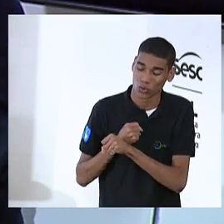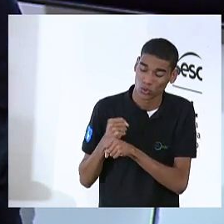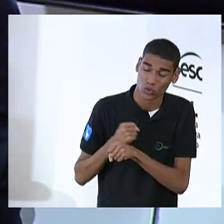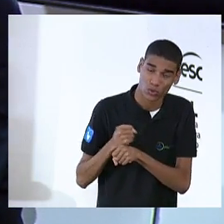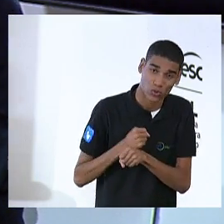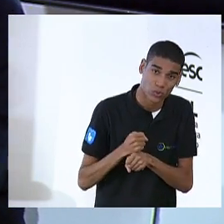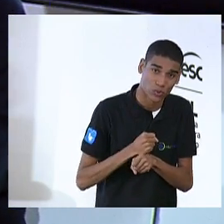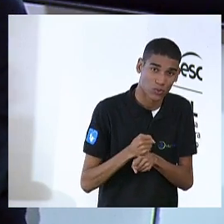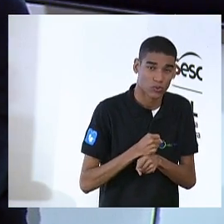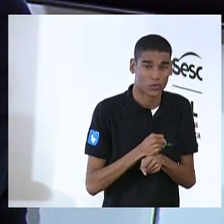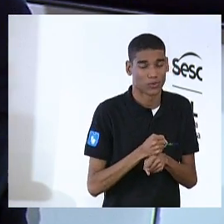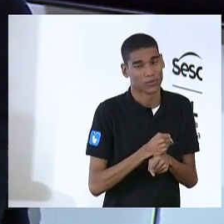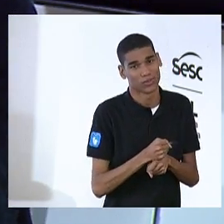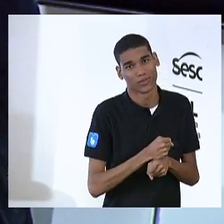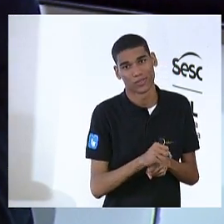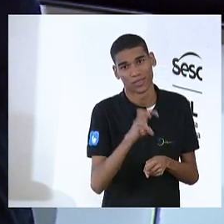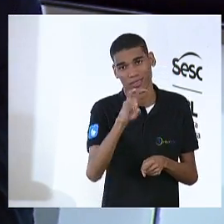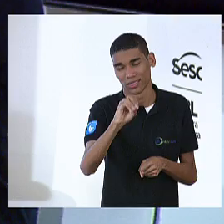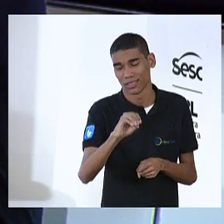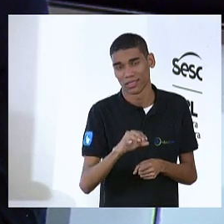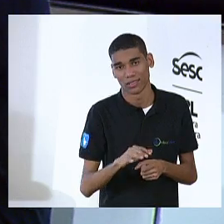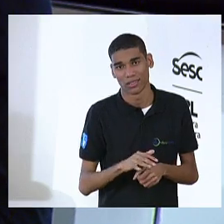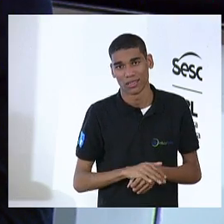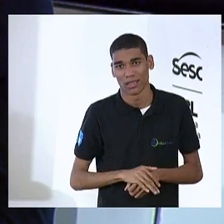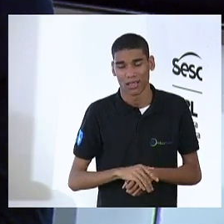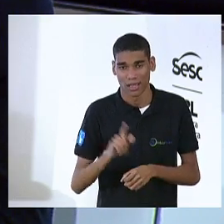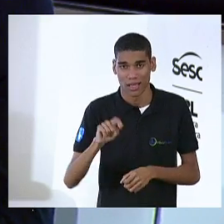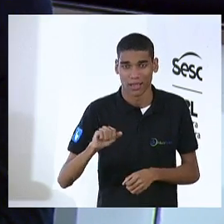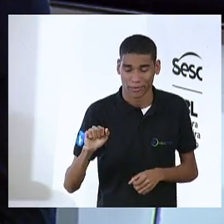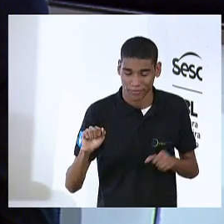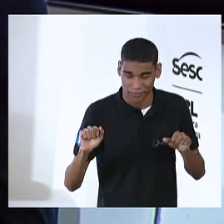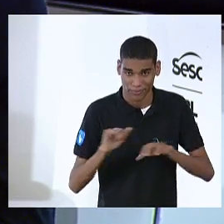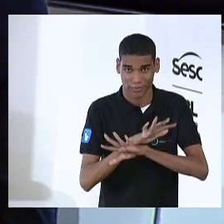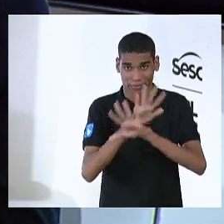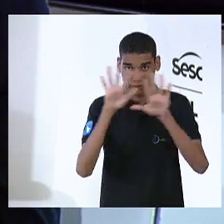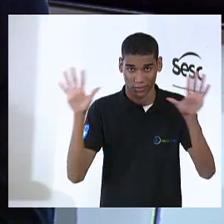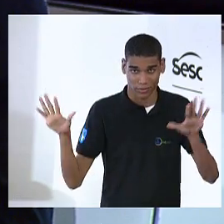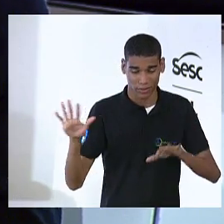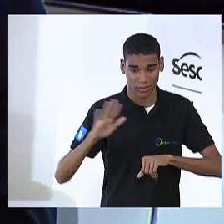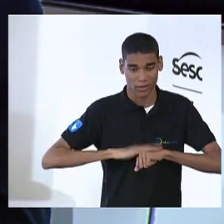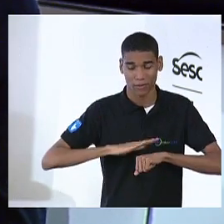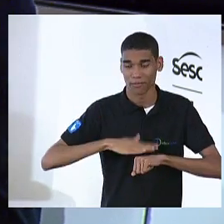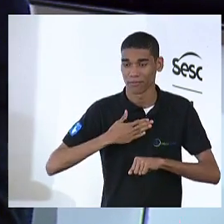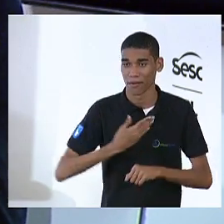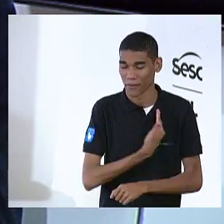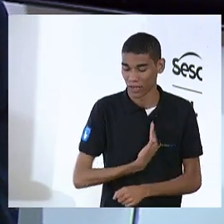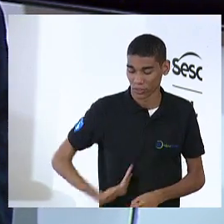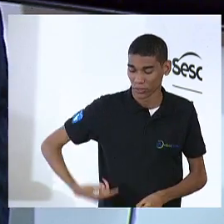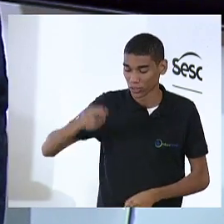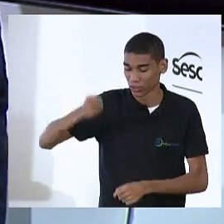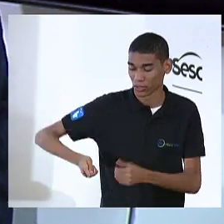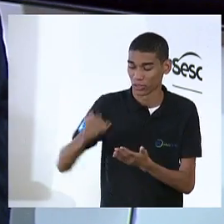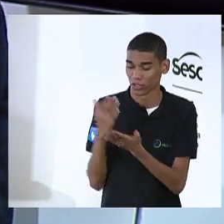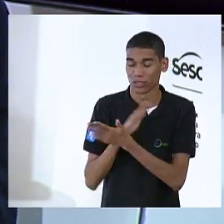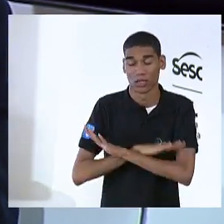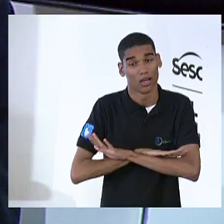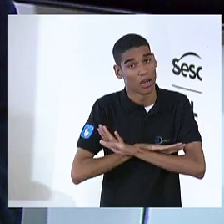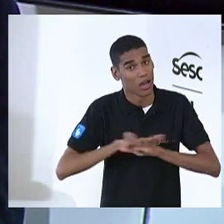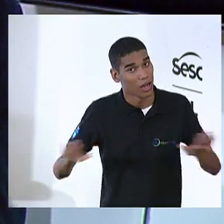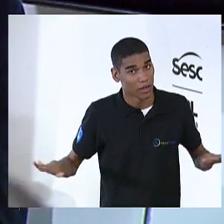que continua. Então, é claro que, para mim, a ditadura acabou. Eu não tenho dúvida de que ela